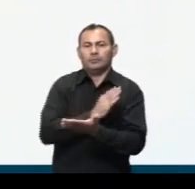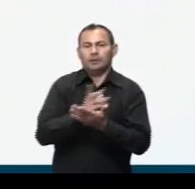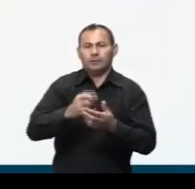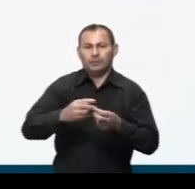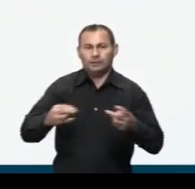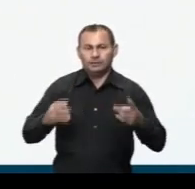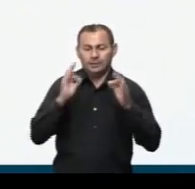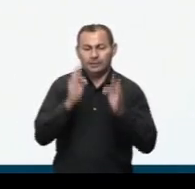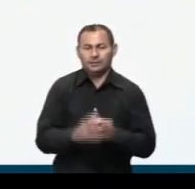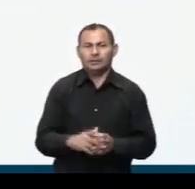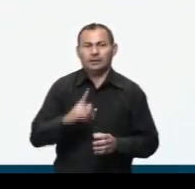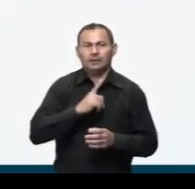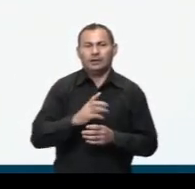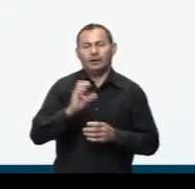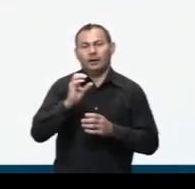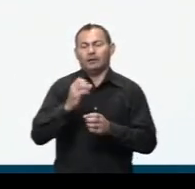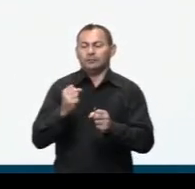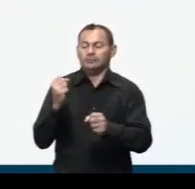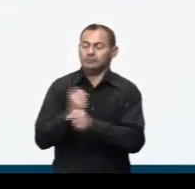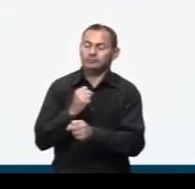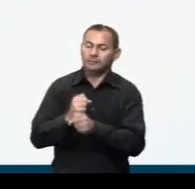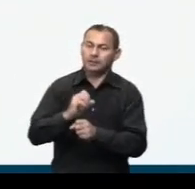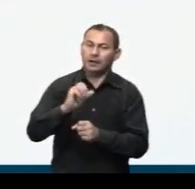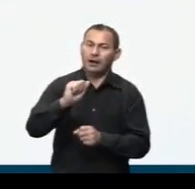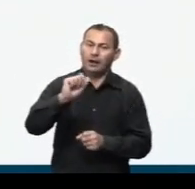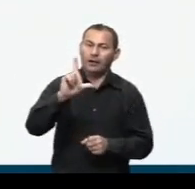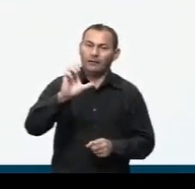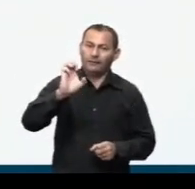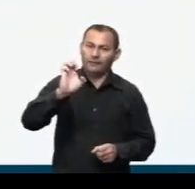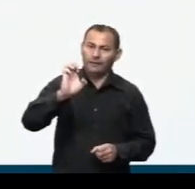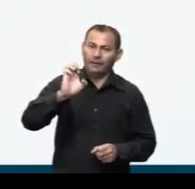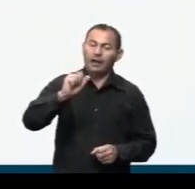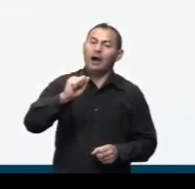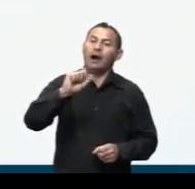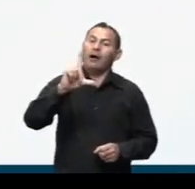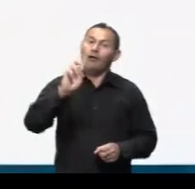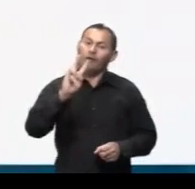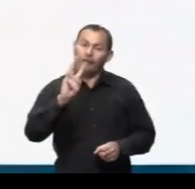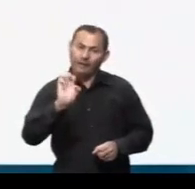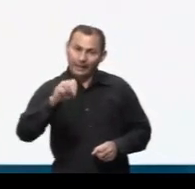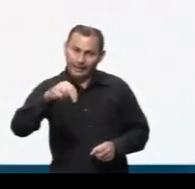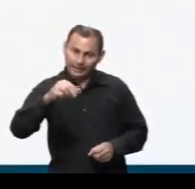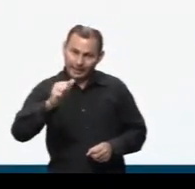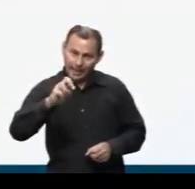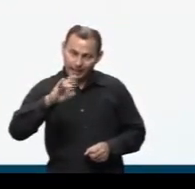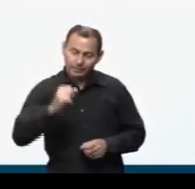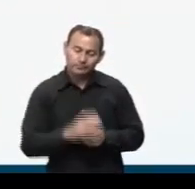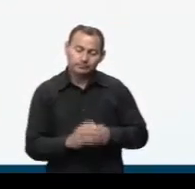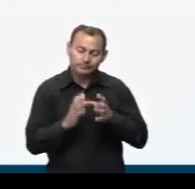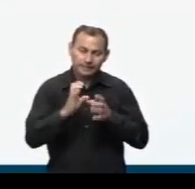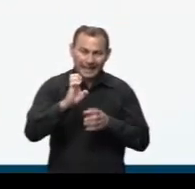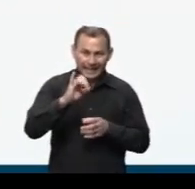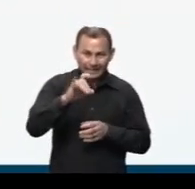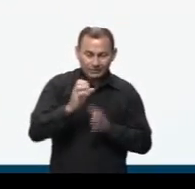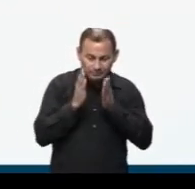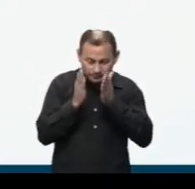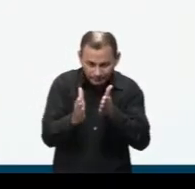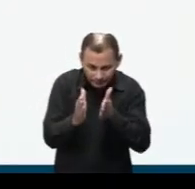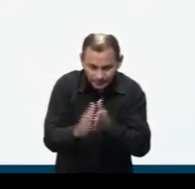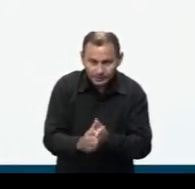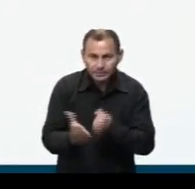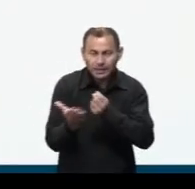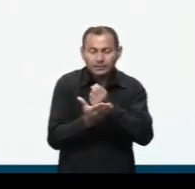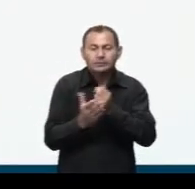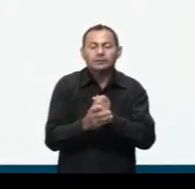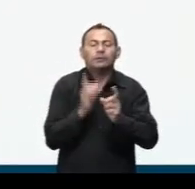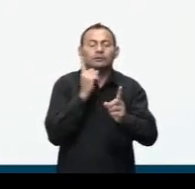coisa, tá? Então, a gente tem uma alvenaria, o eixo dela é o centro dela. Então, com base em que a gente vai